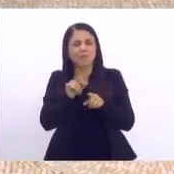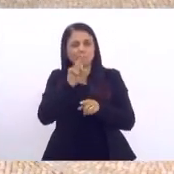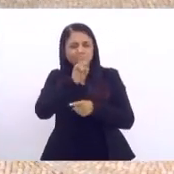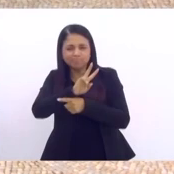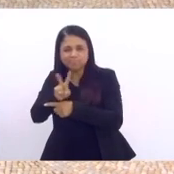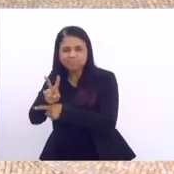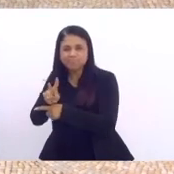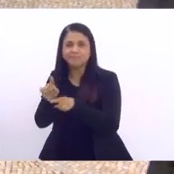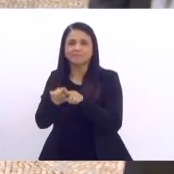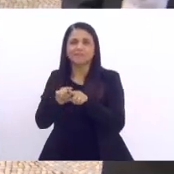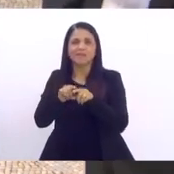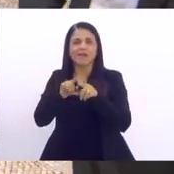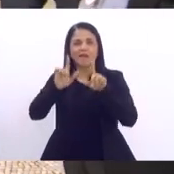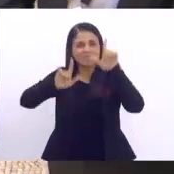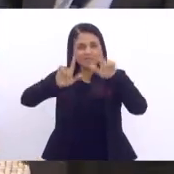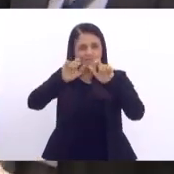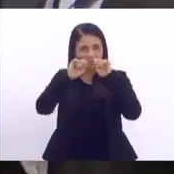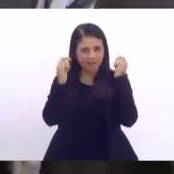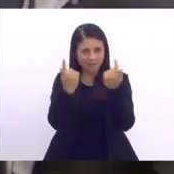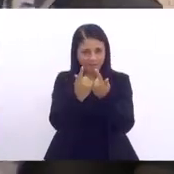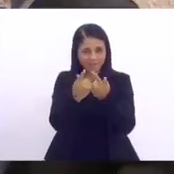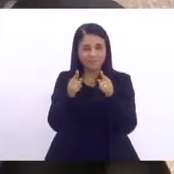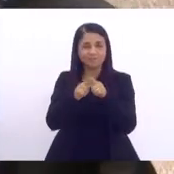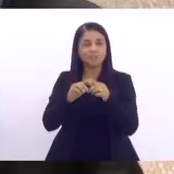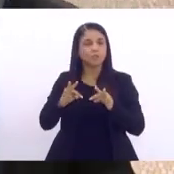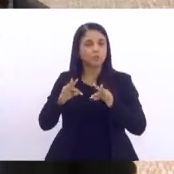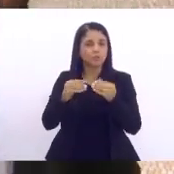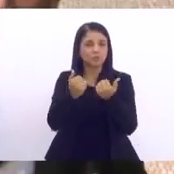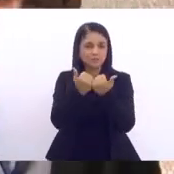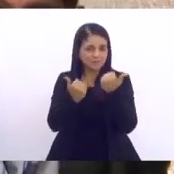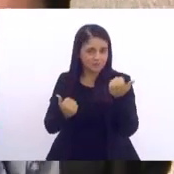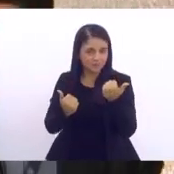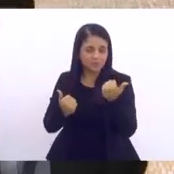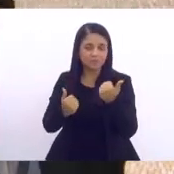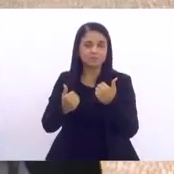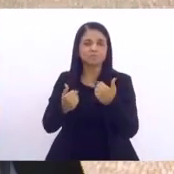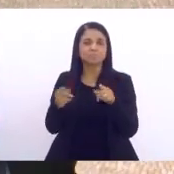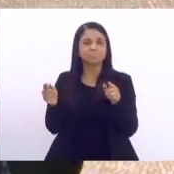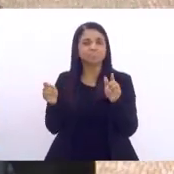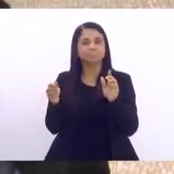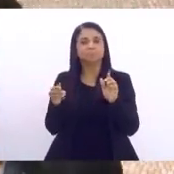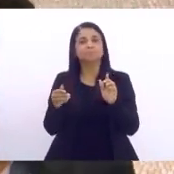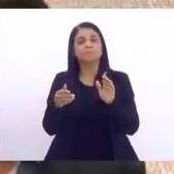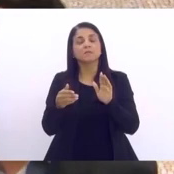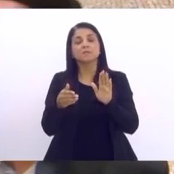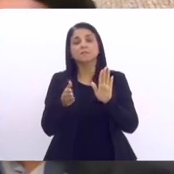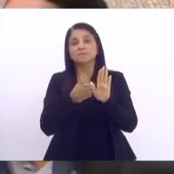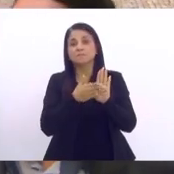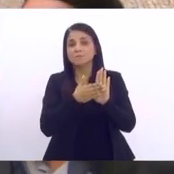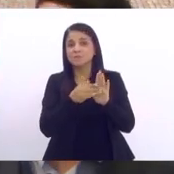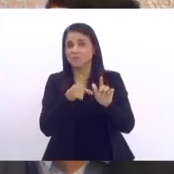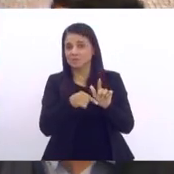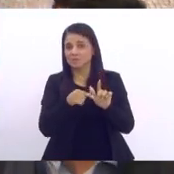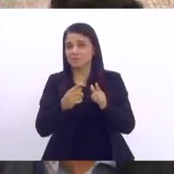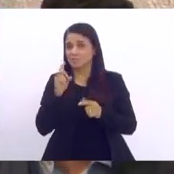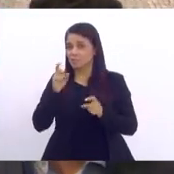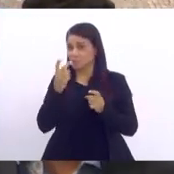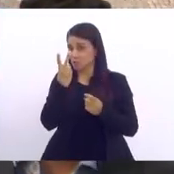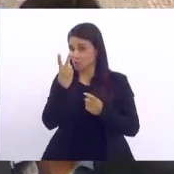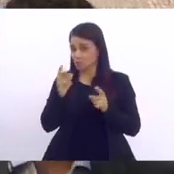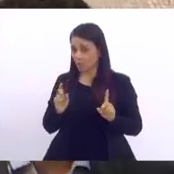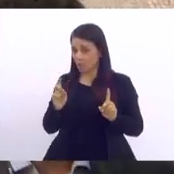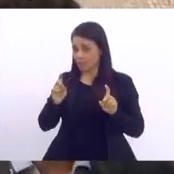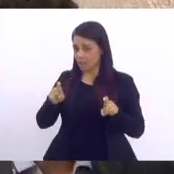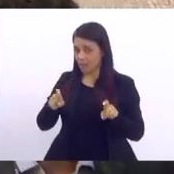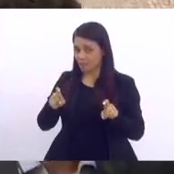todos os meus assessores que proporcionaram a esse meu segundo mandato, nesse primeiro ano, a prestar a